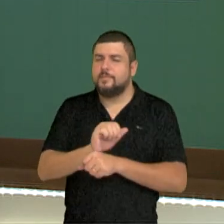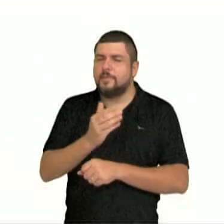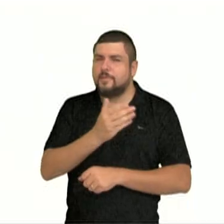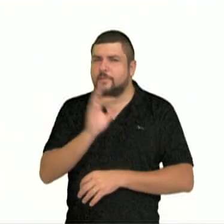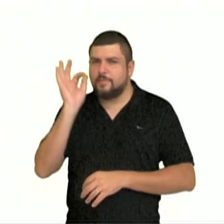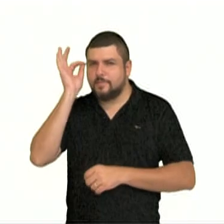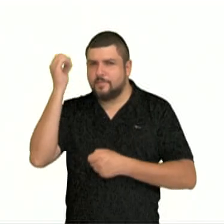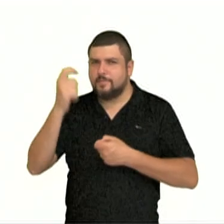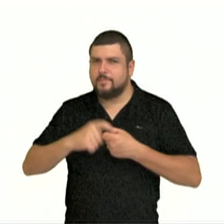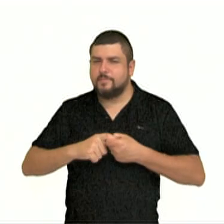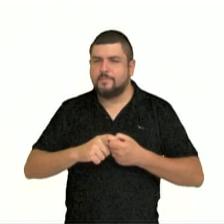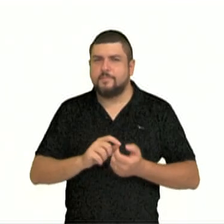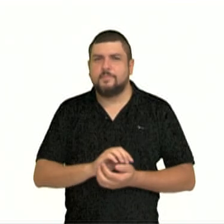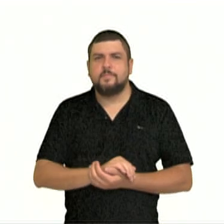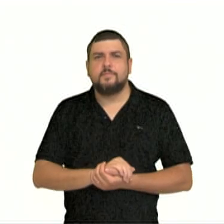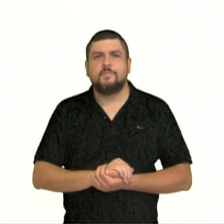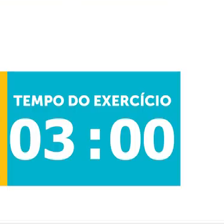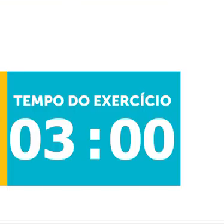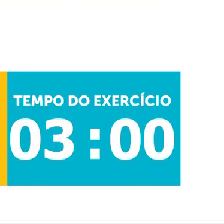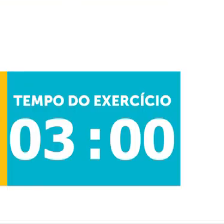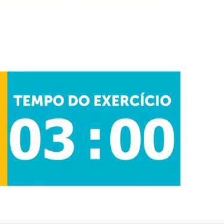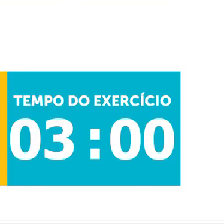em instantes.